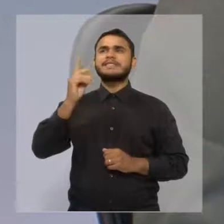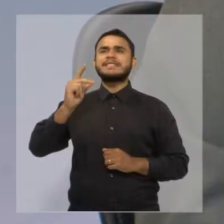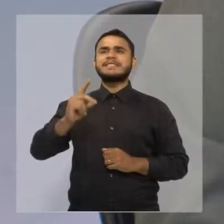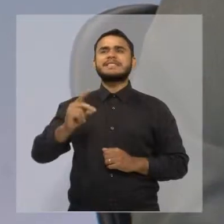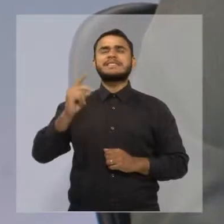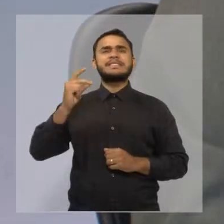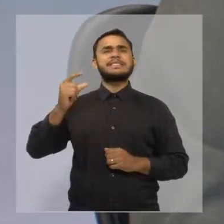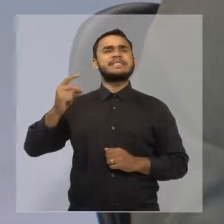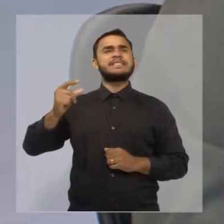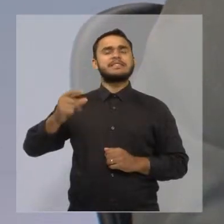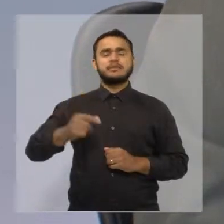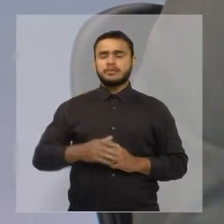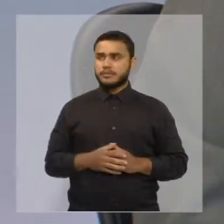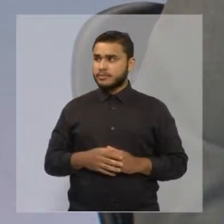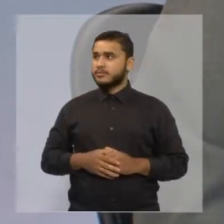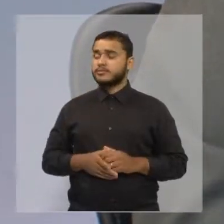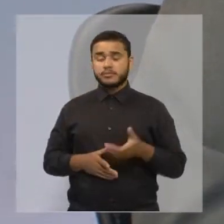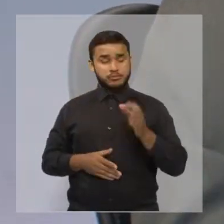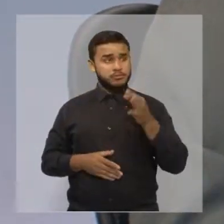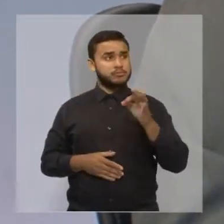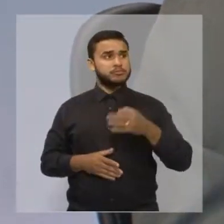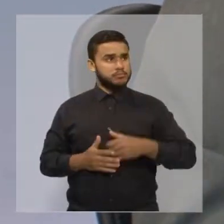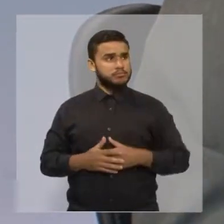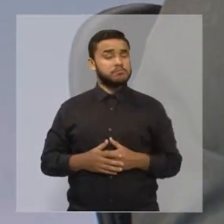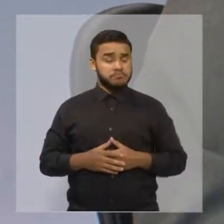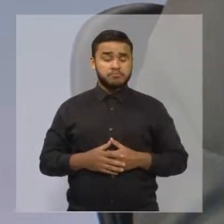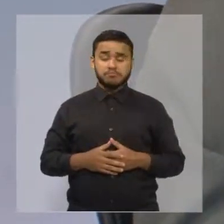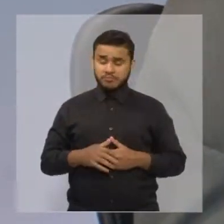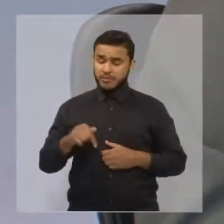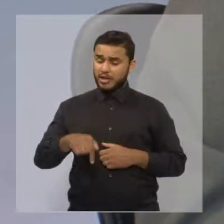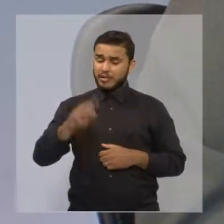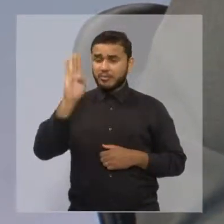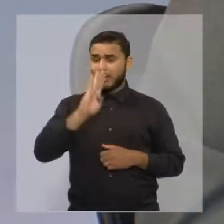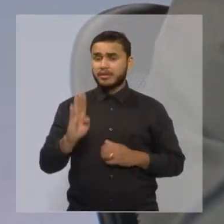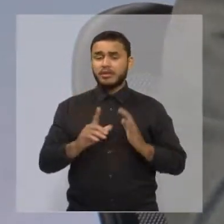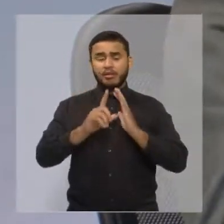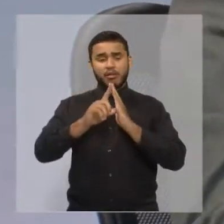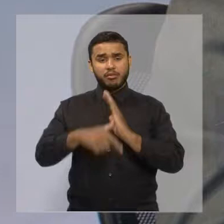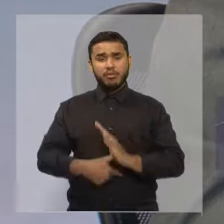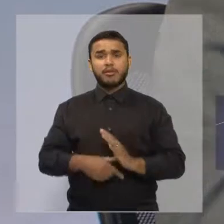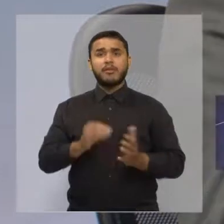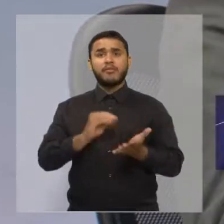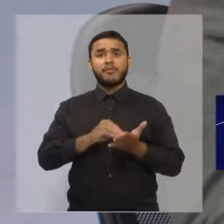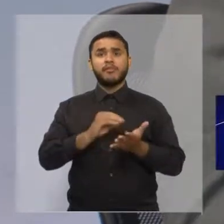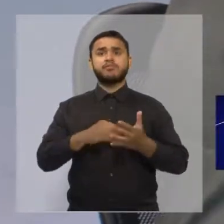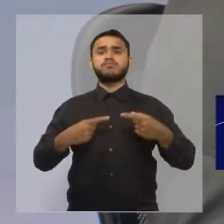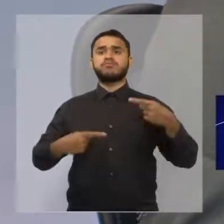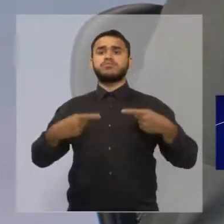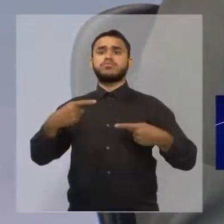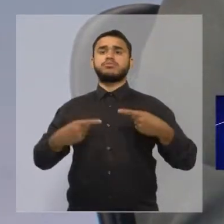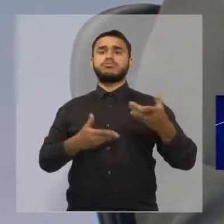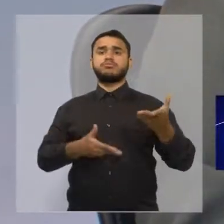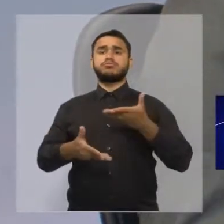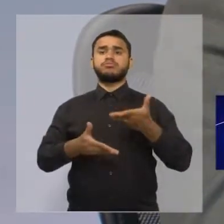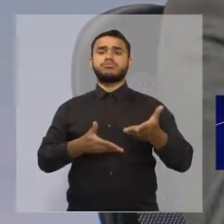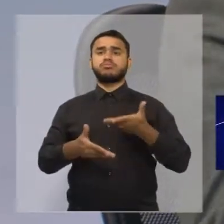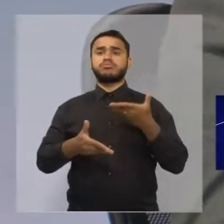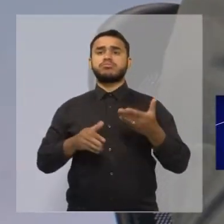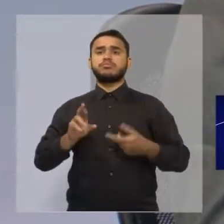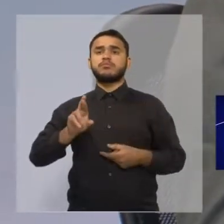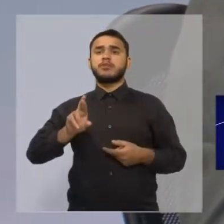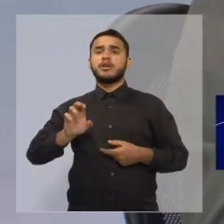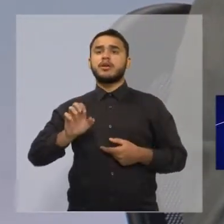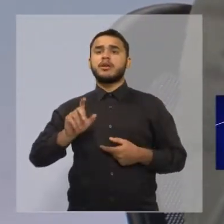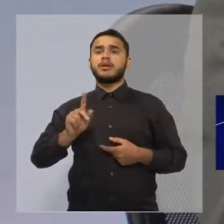Estamos atrasados mesmo, né? Porque o que falta para a gente é republicanismo, né? Porque dentro dos princípios republicanos,